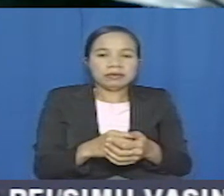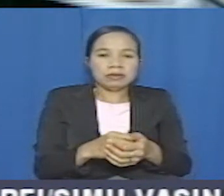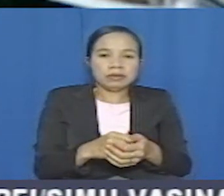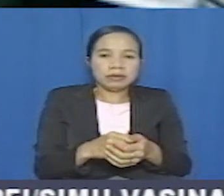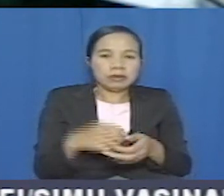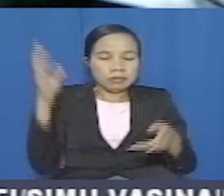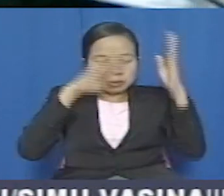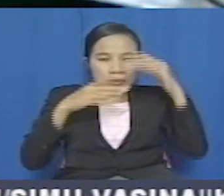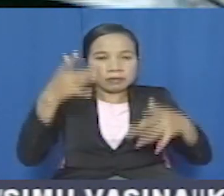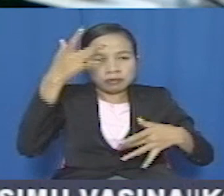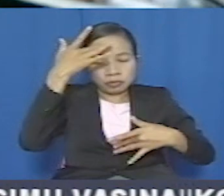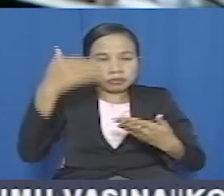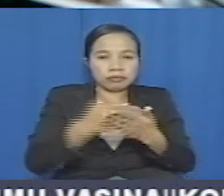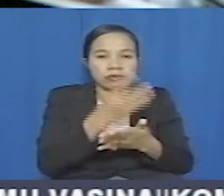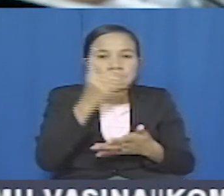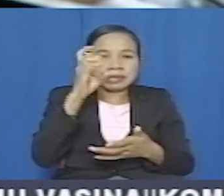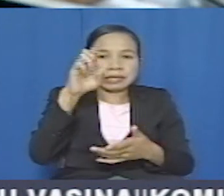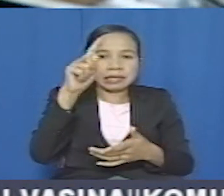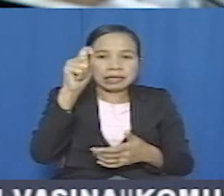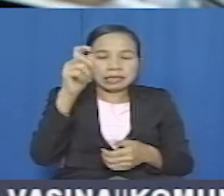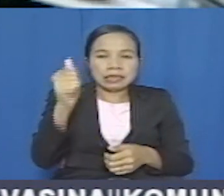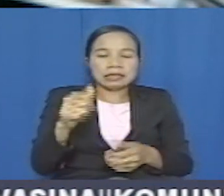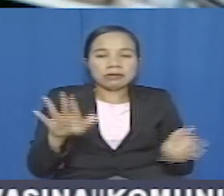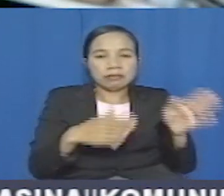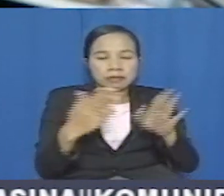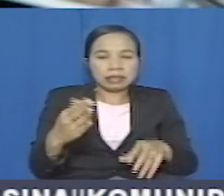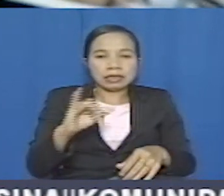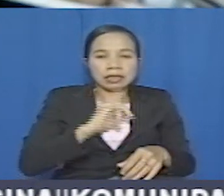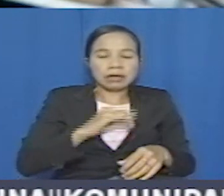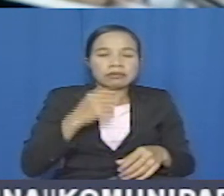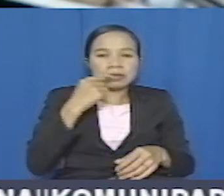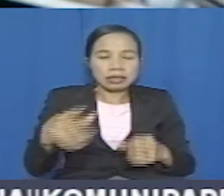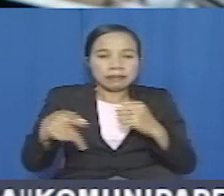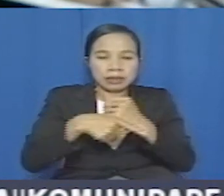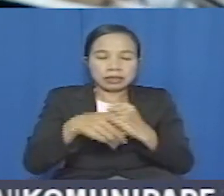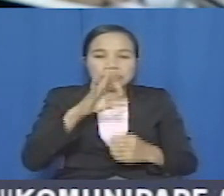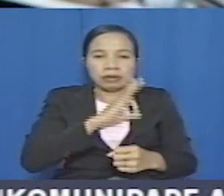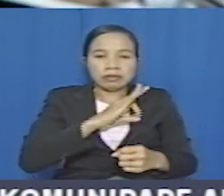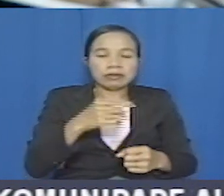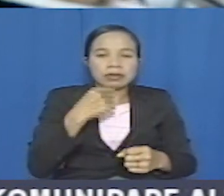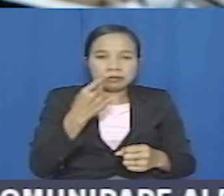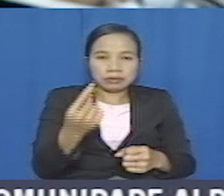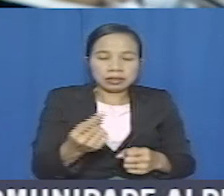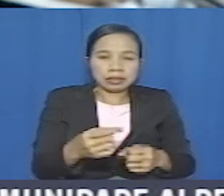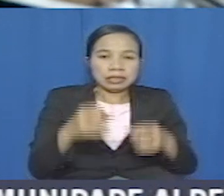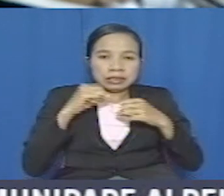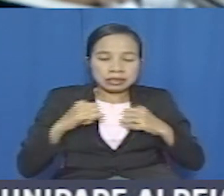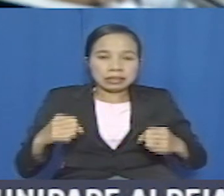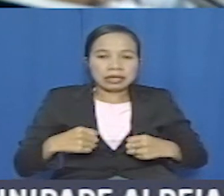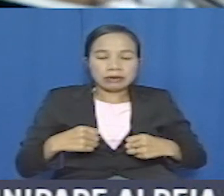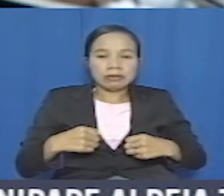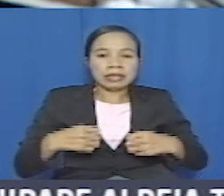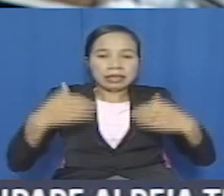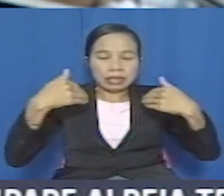delta, não mate, né? Ao a tua atendei, bancada junto a tua firma. Saúde e